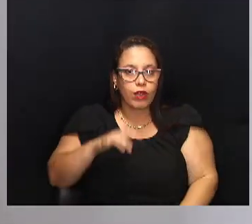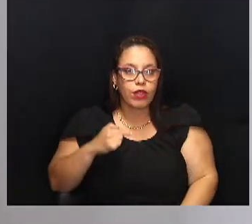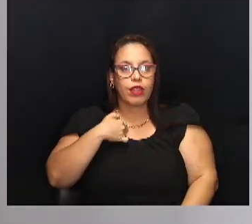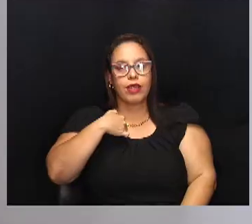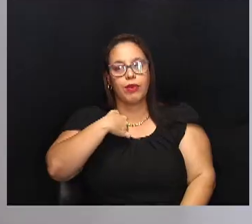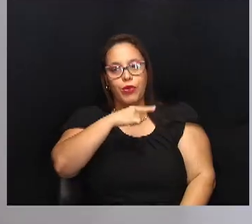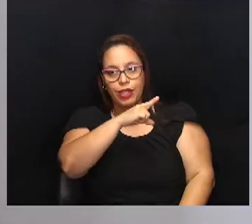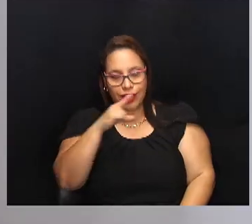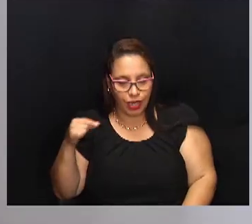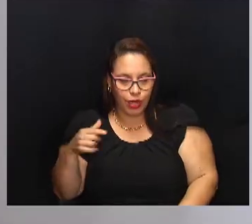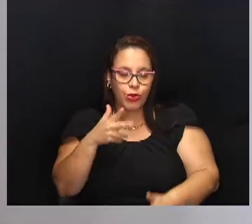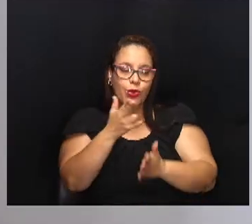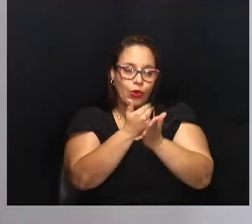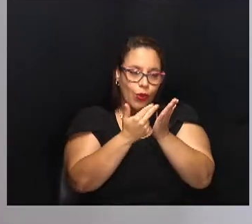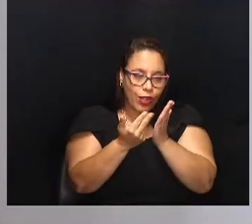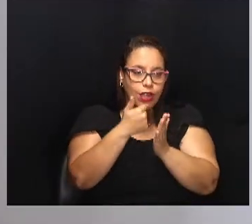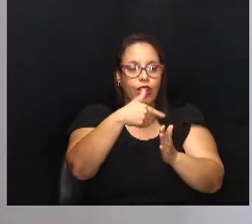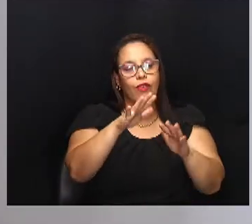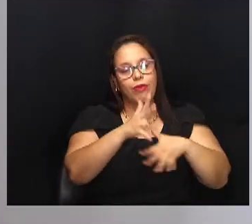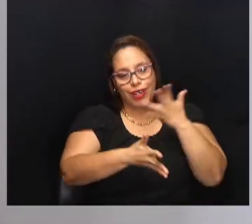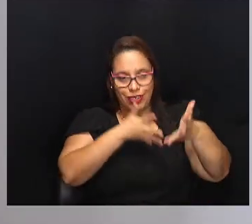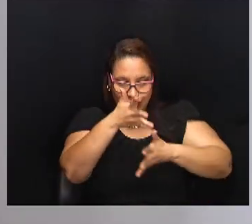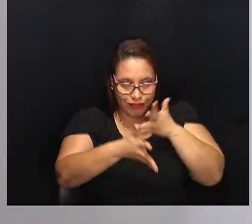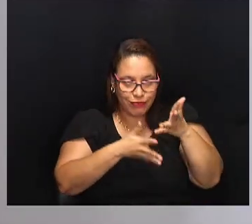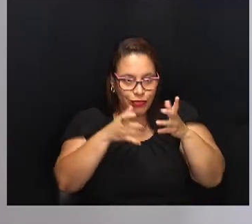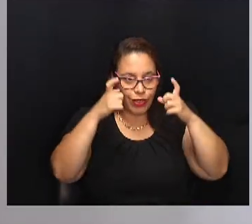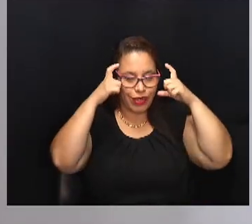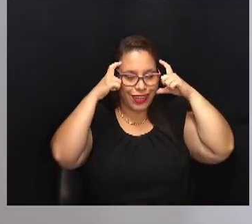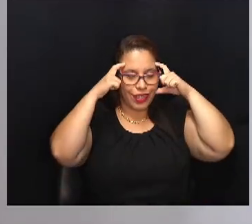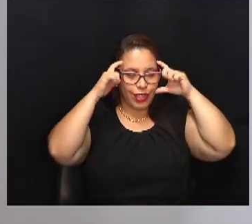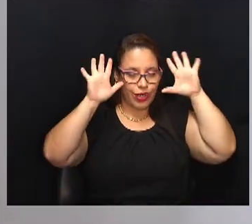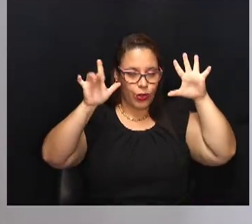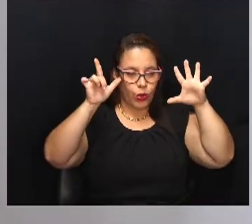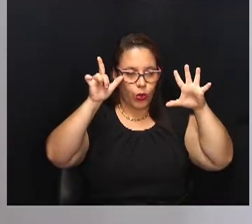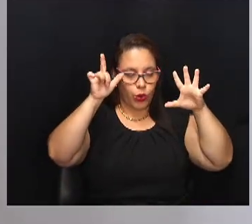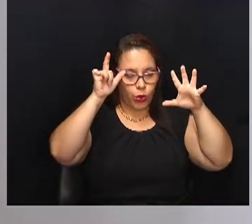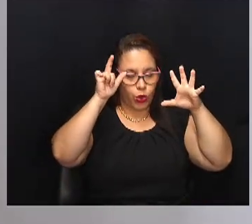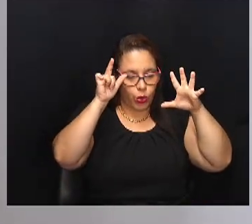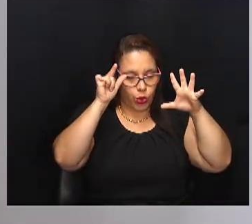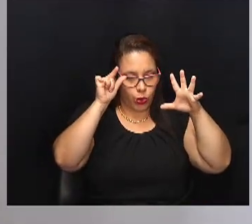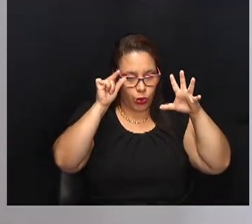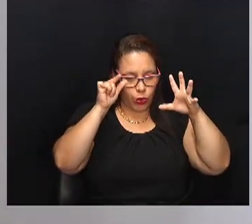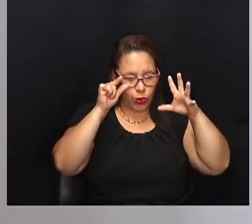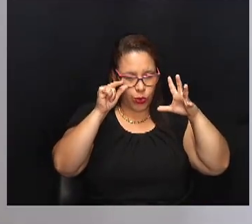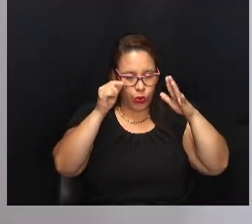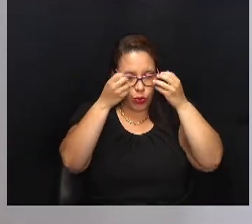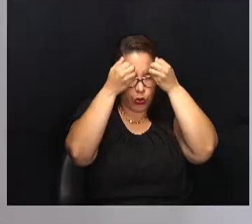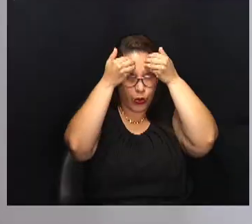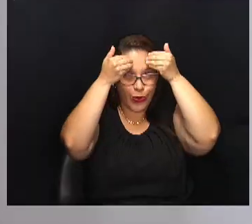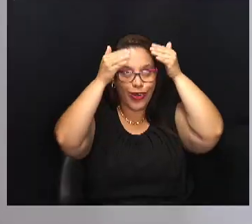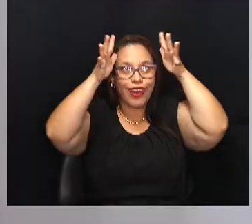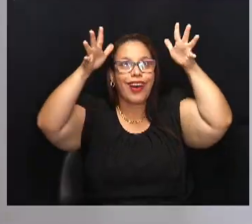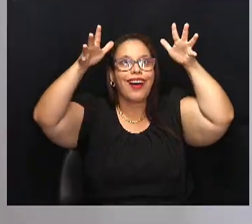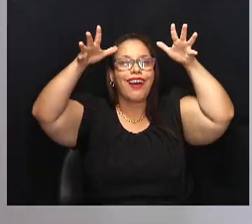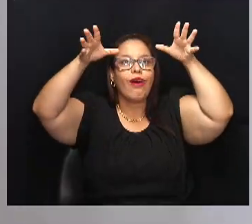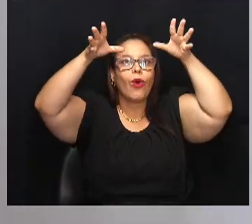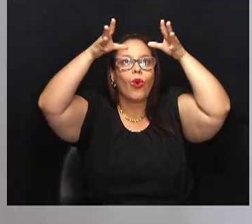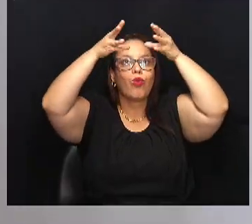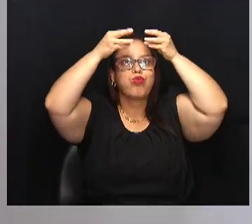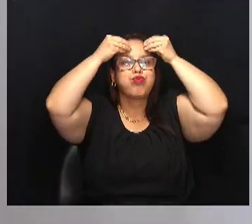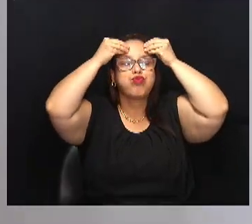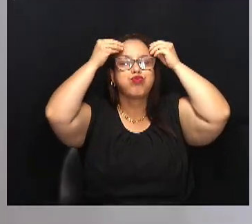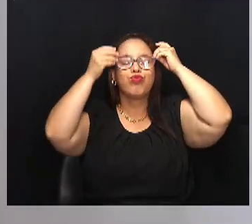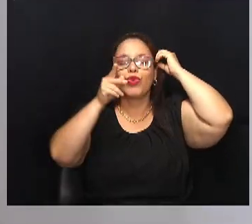Libras. Então, eles chegam em casa com a cabeça um pouquinho menos vazia e cheia de conhecimento, né? Porque eu sempre falo para os